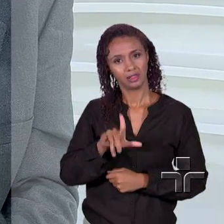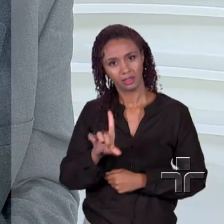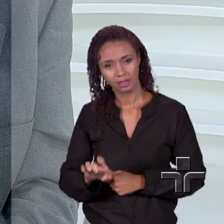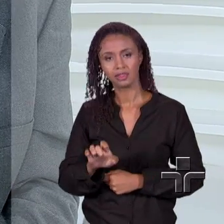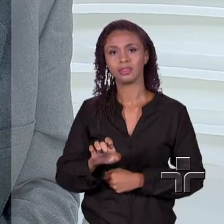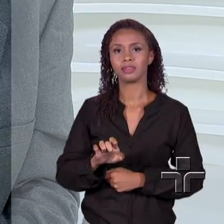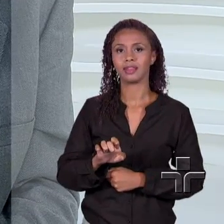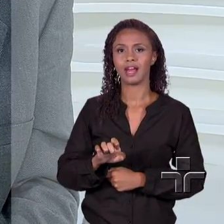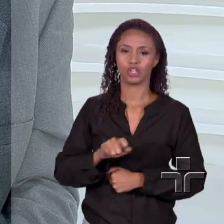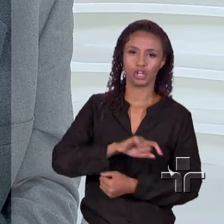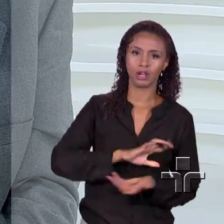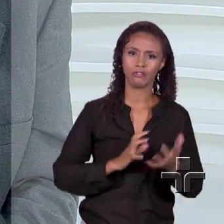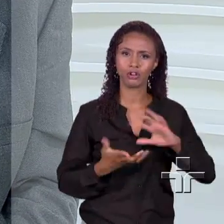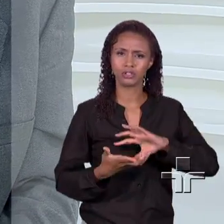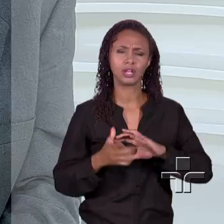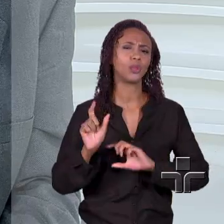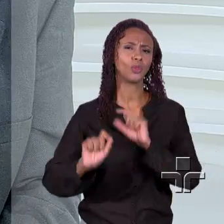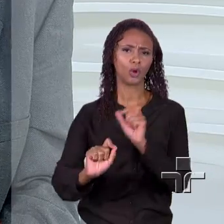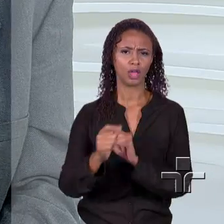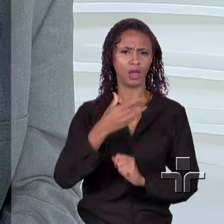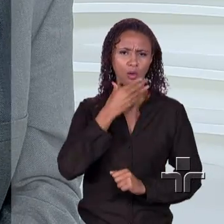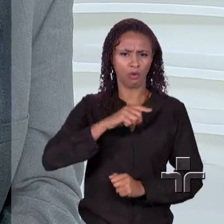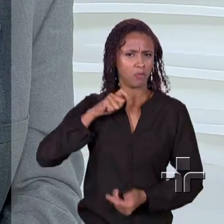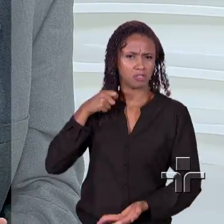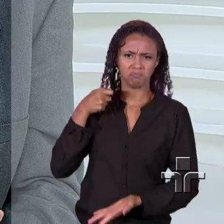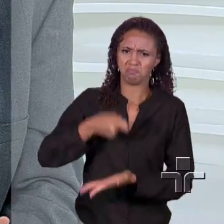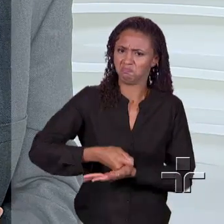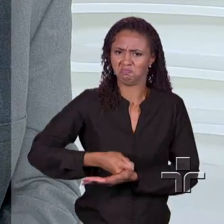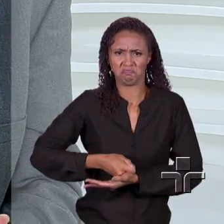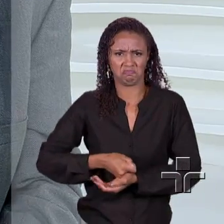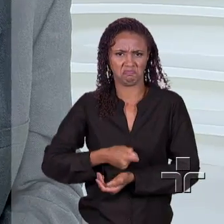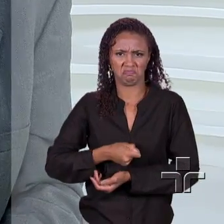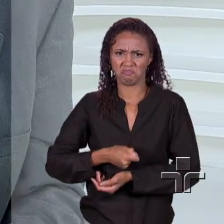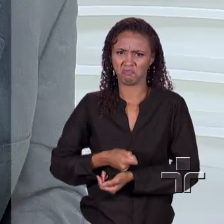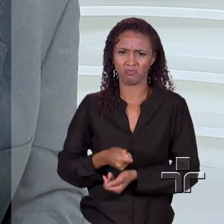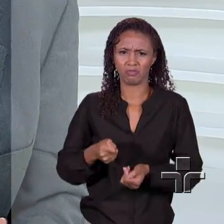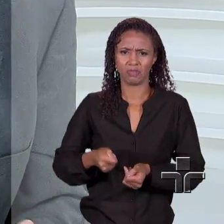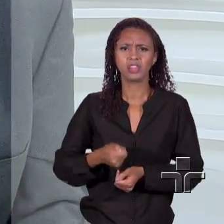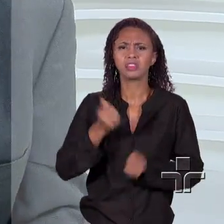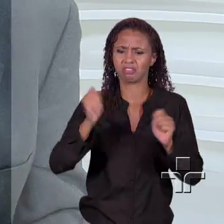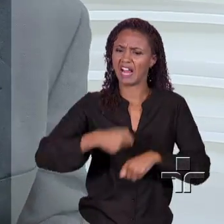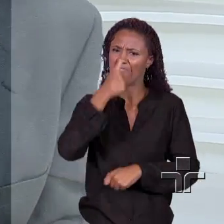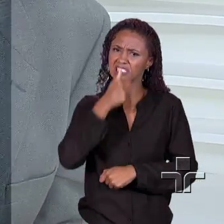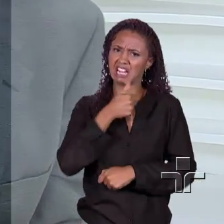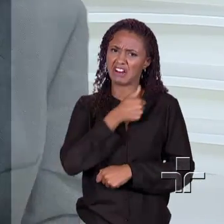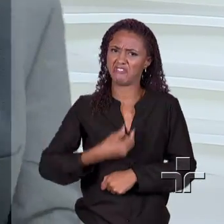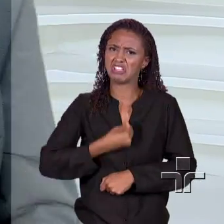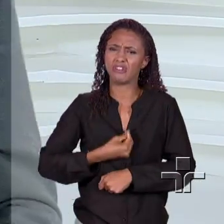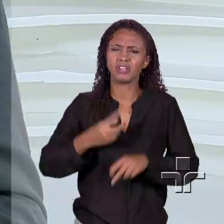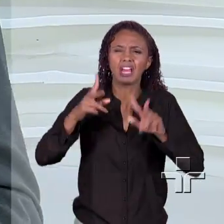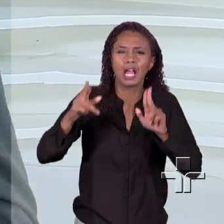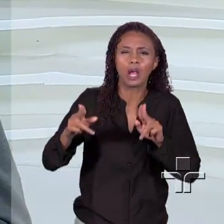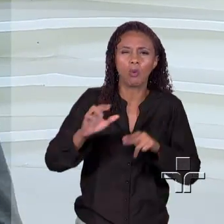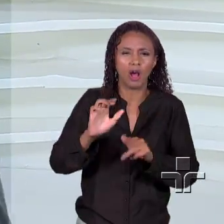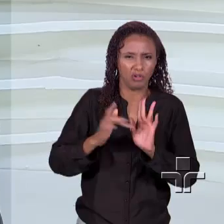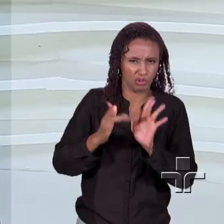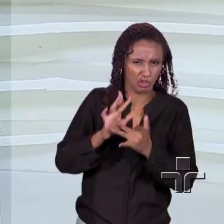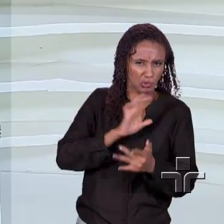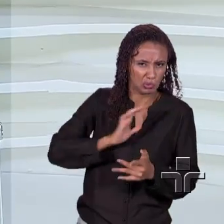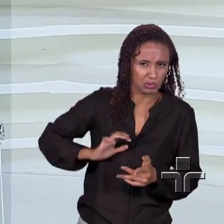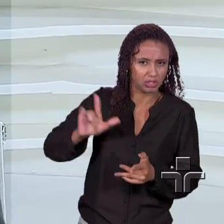sem sentimentos, disposto a sacrificar sua vida, quase como Jesus Cristo, por uma causa. Mas ele tem que ser